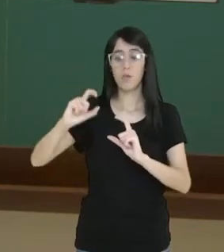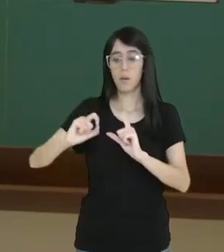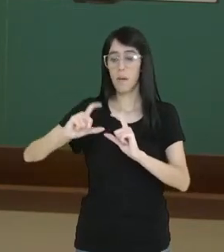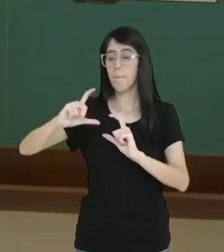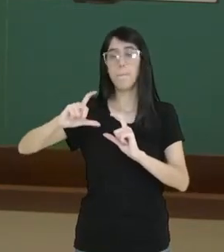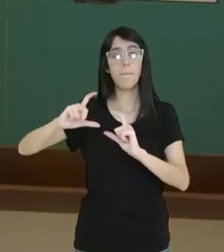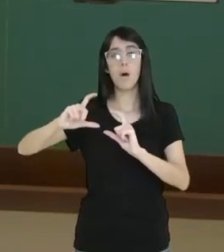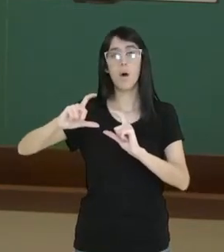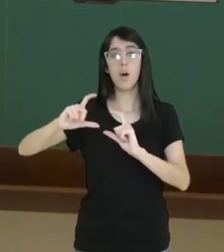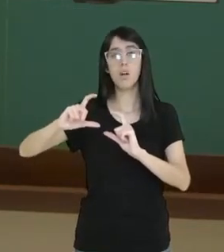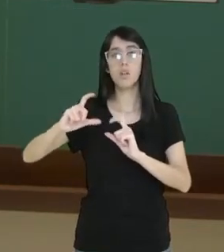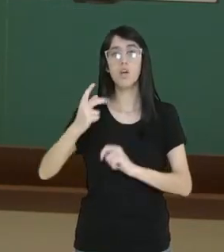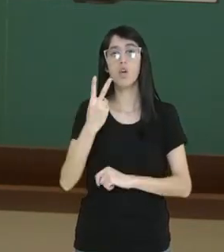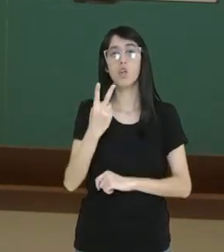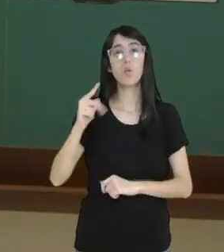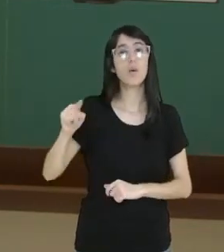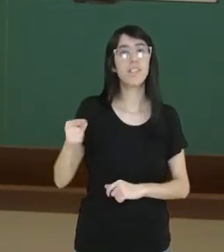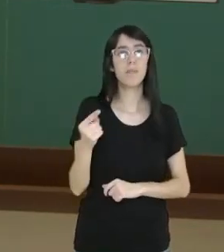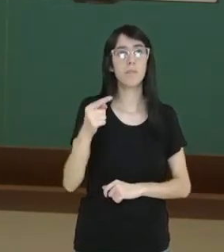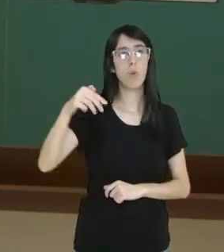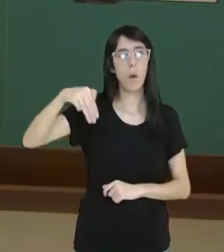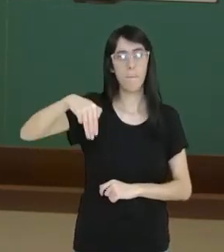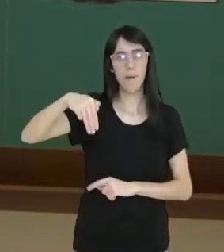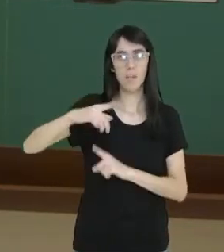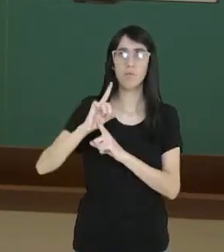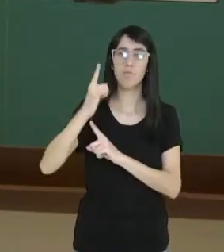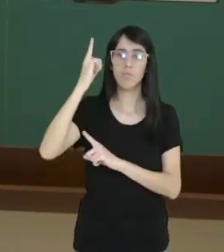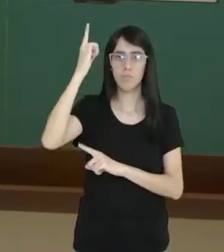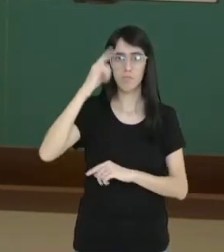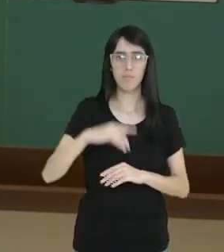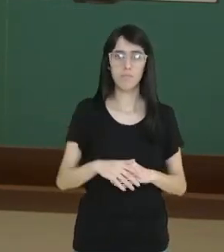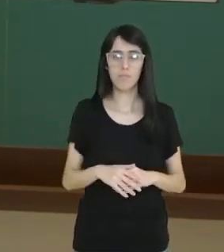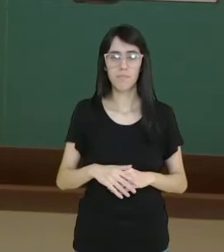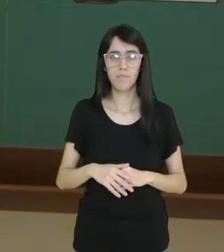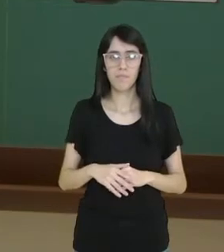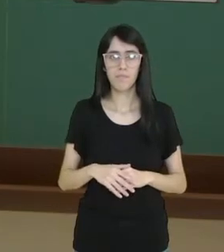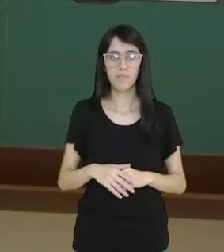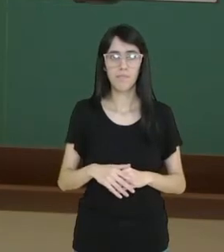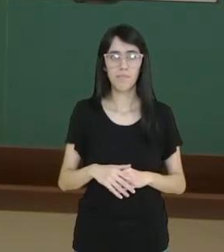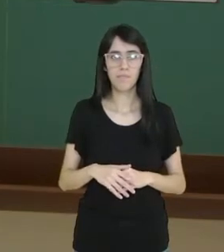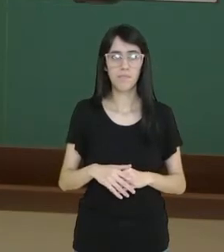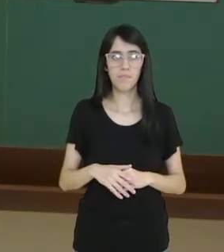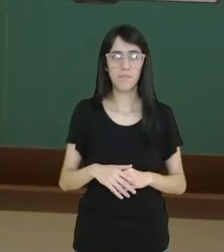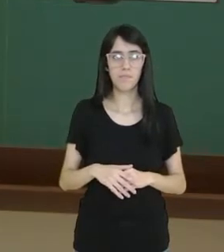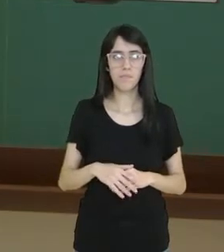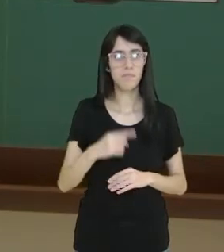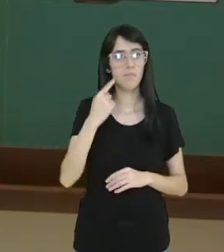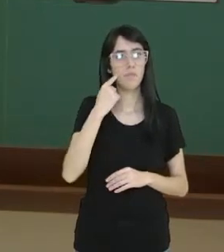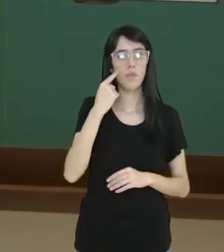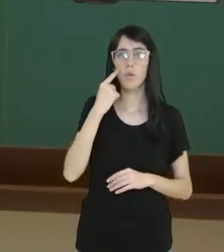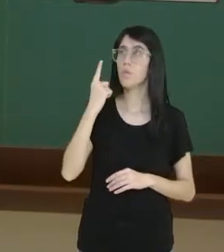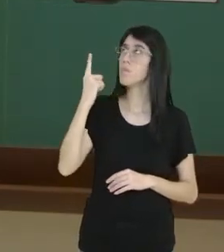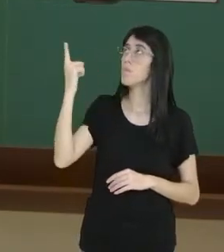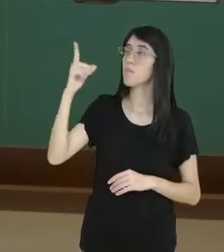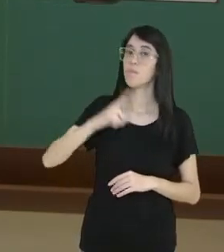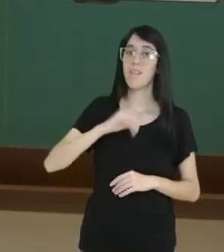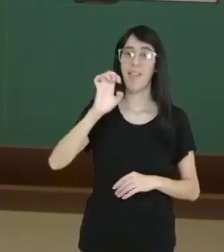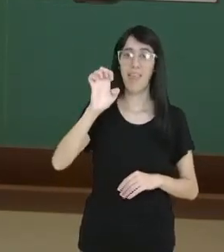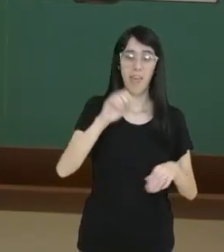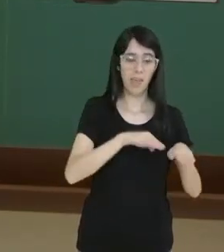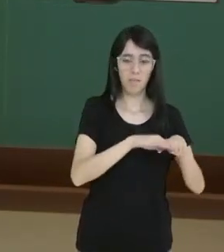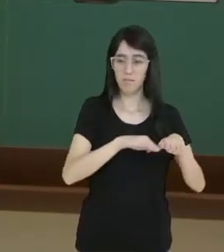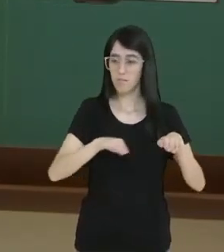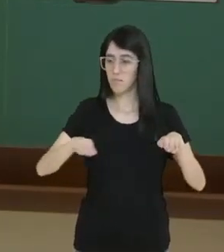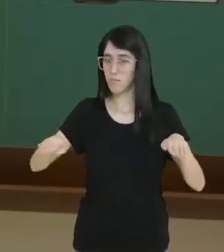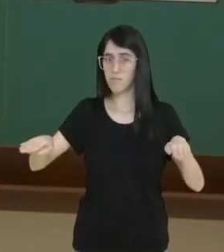da segunda, 2.000 metros. E que os pés das montanhas I e estão em linha reta, ok?